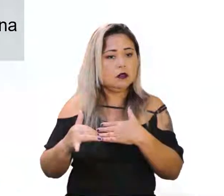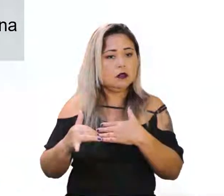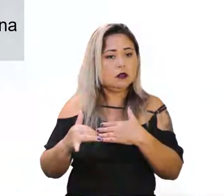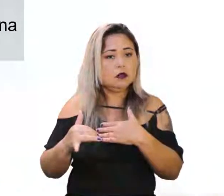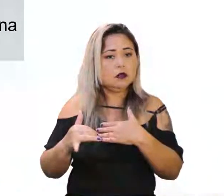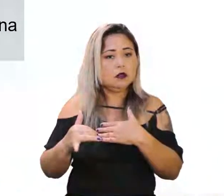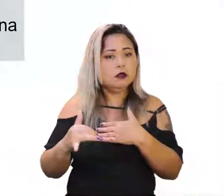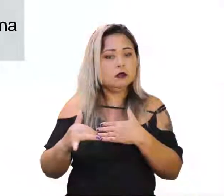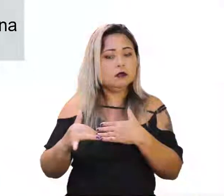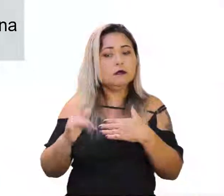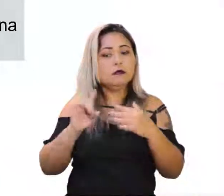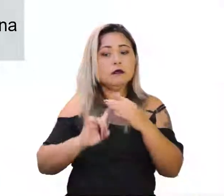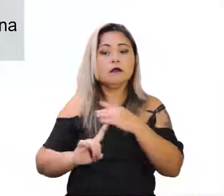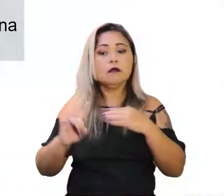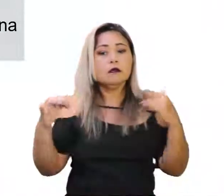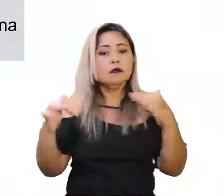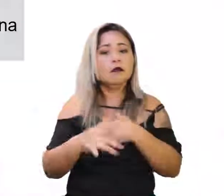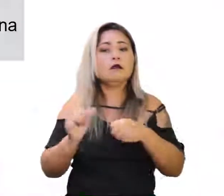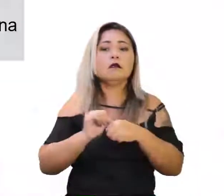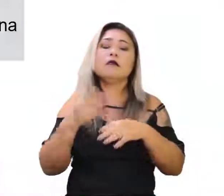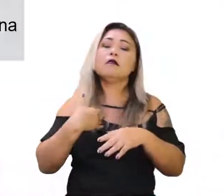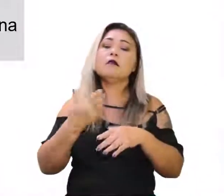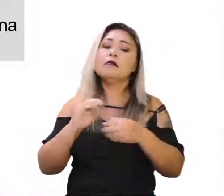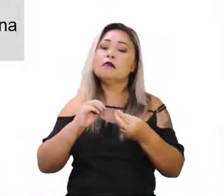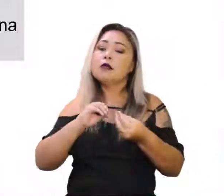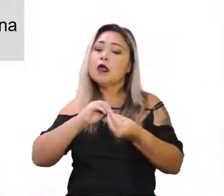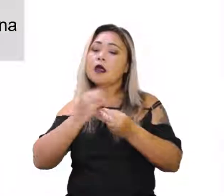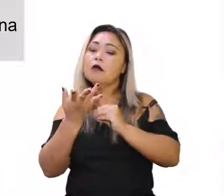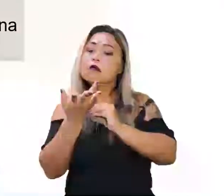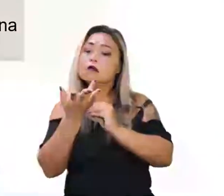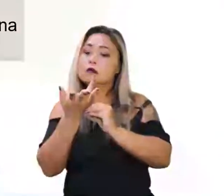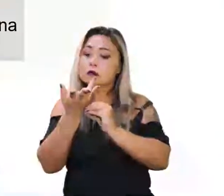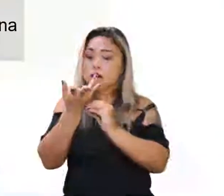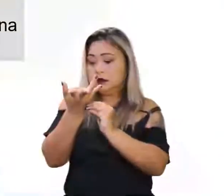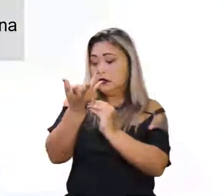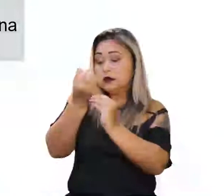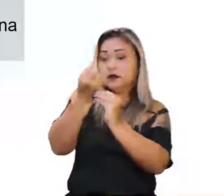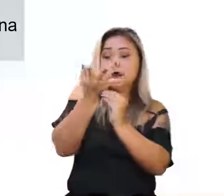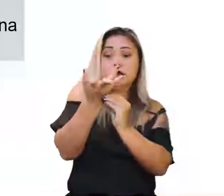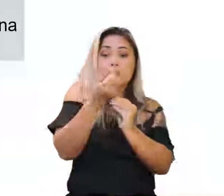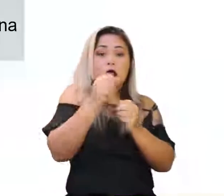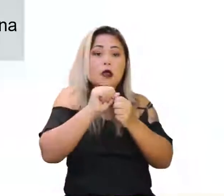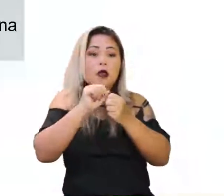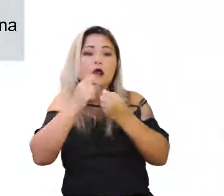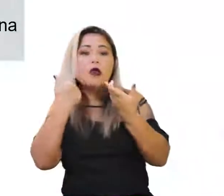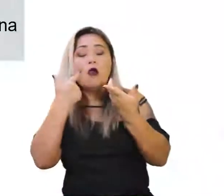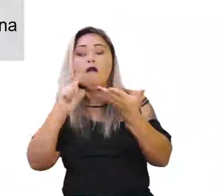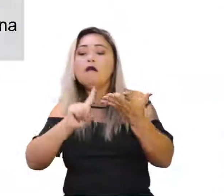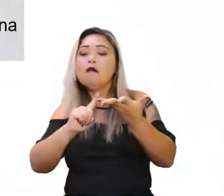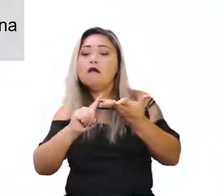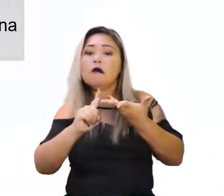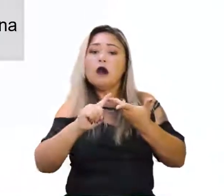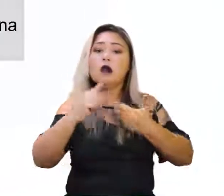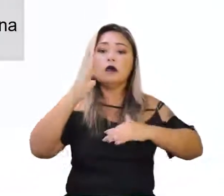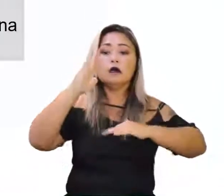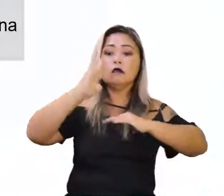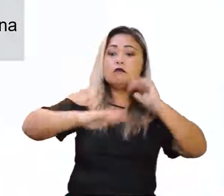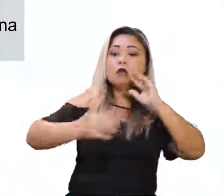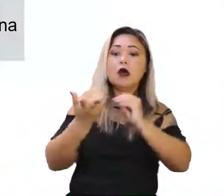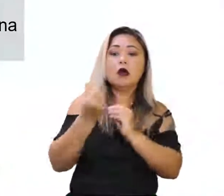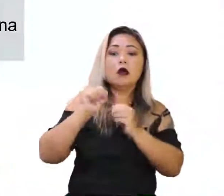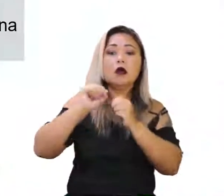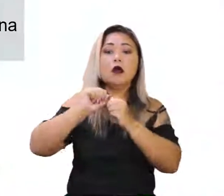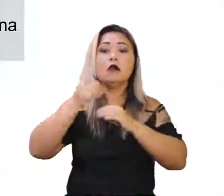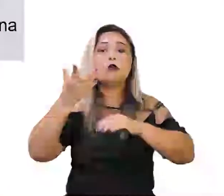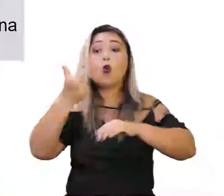As intervenções urbanas costumam ser transdisciplinares, com várias expressões artísticas, de outras práticas